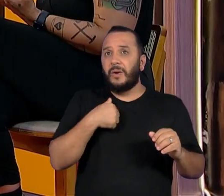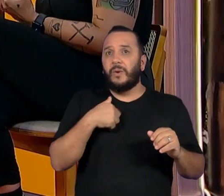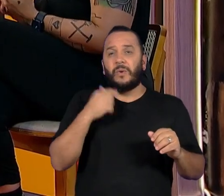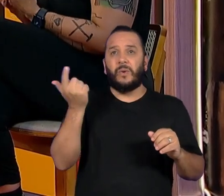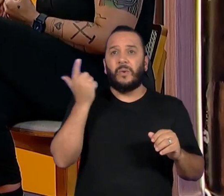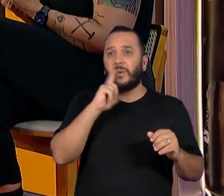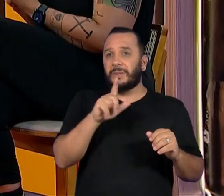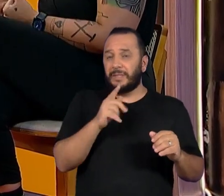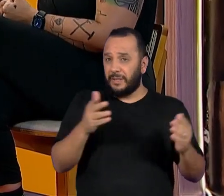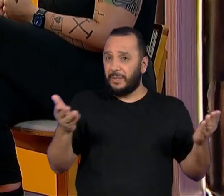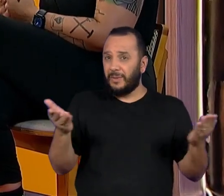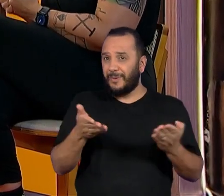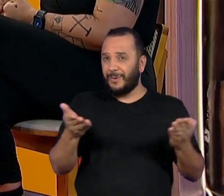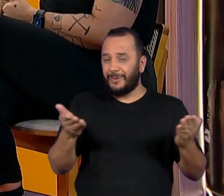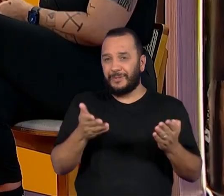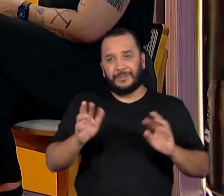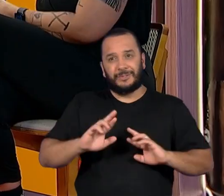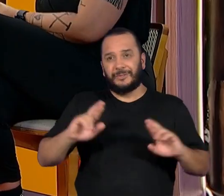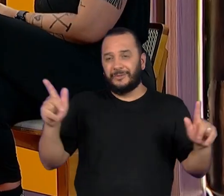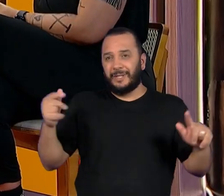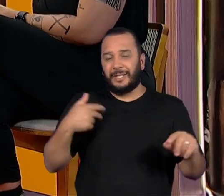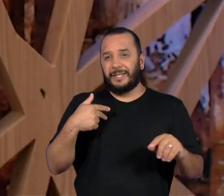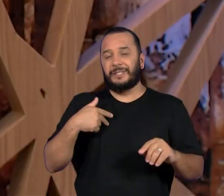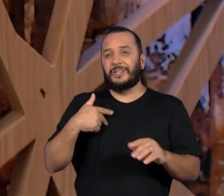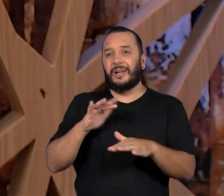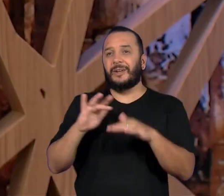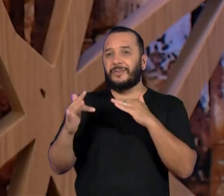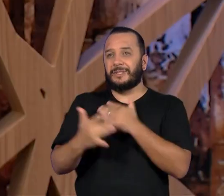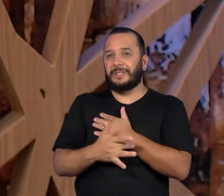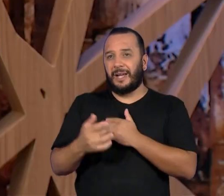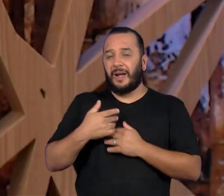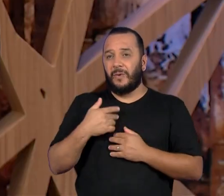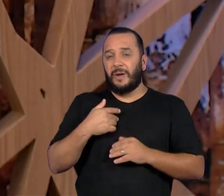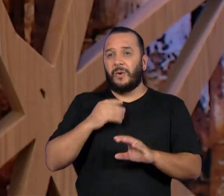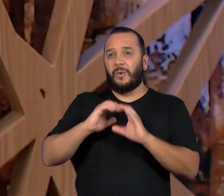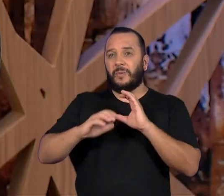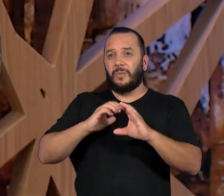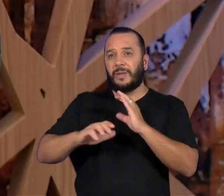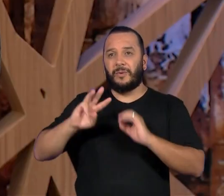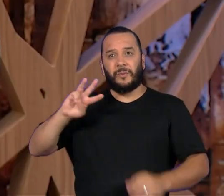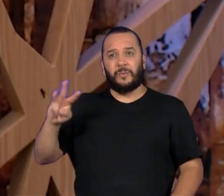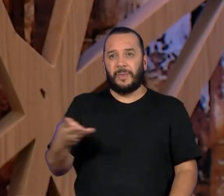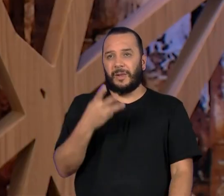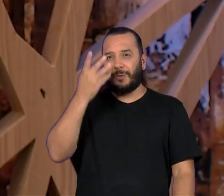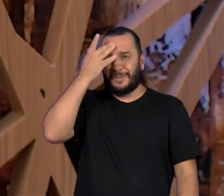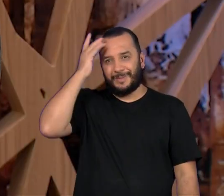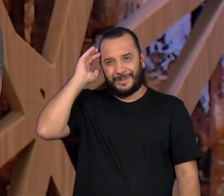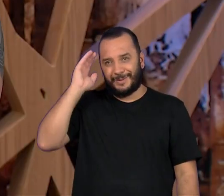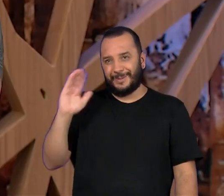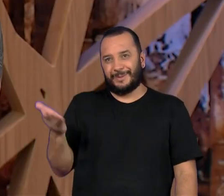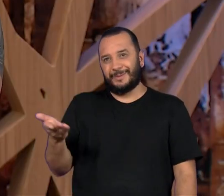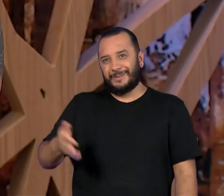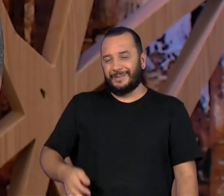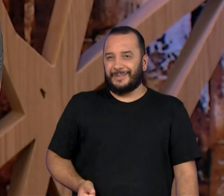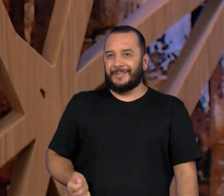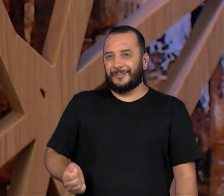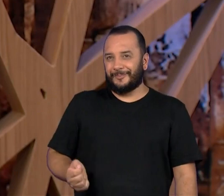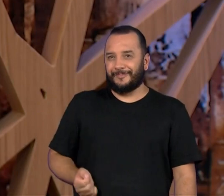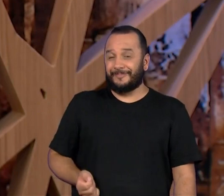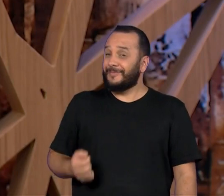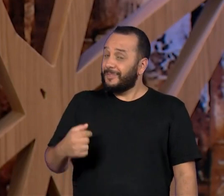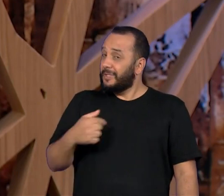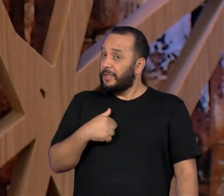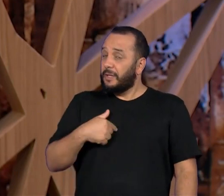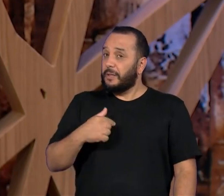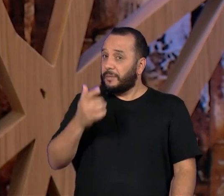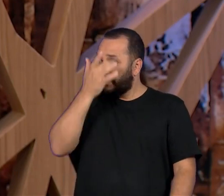falar com literalmente milhões de pessoas? Eu não tinha a menor ideia de que isso seria possível. Então, de lá para cá, não só falar com